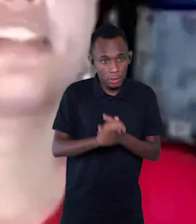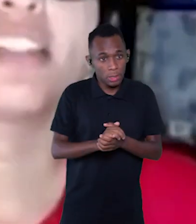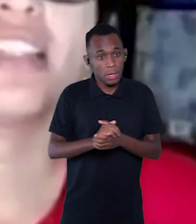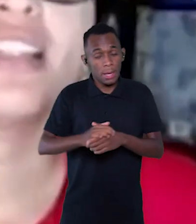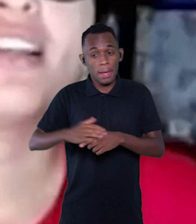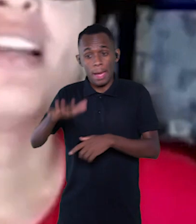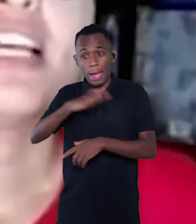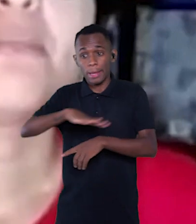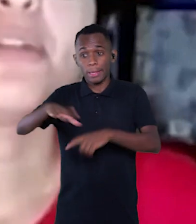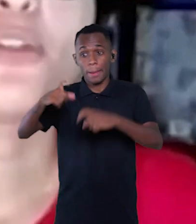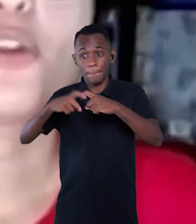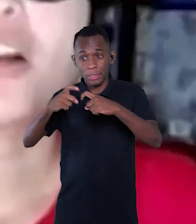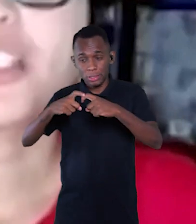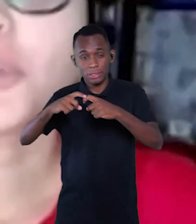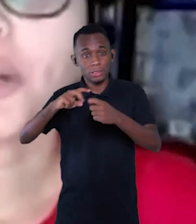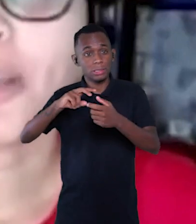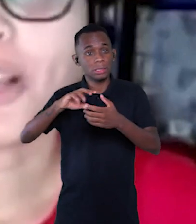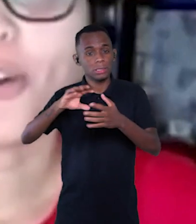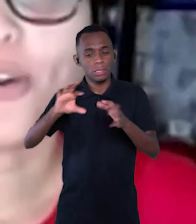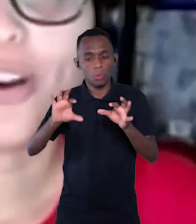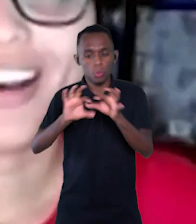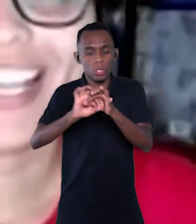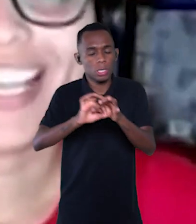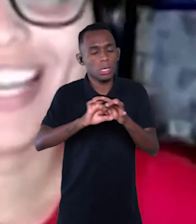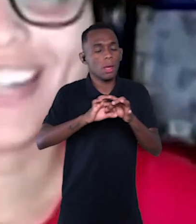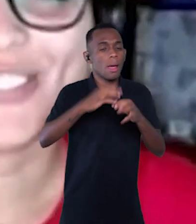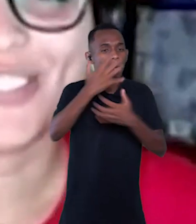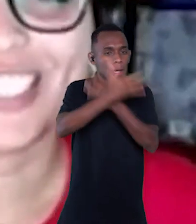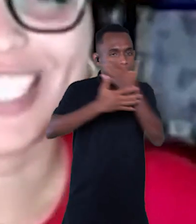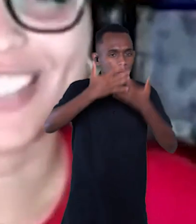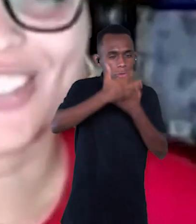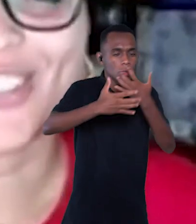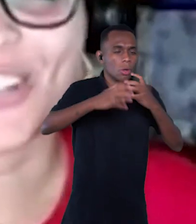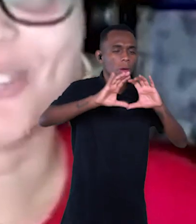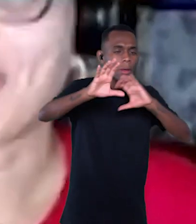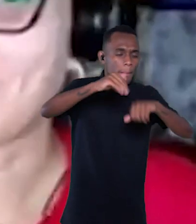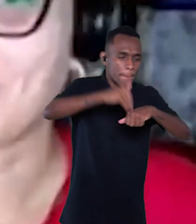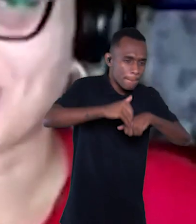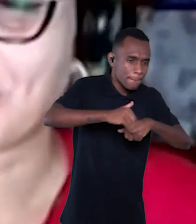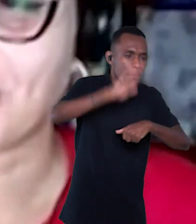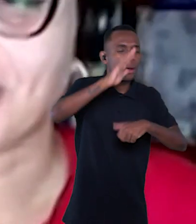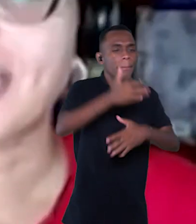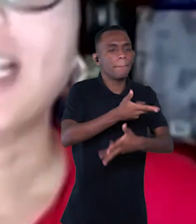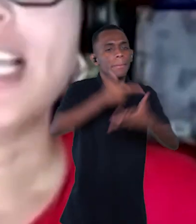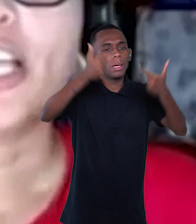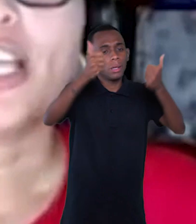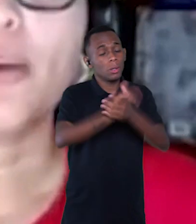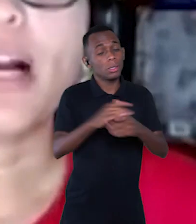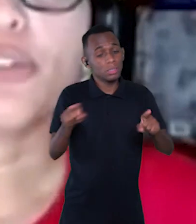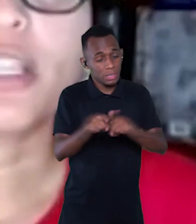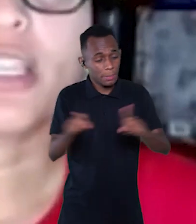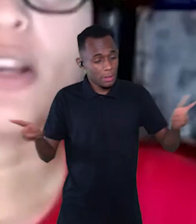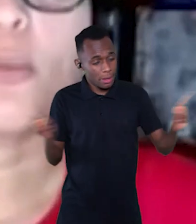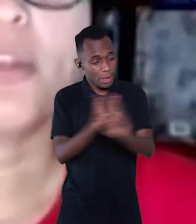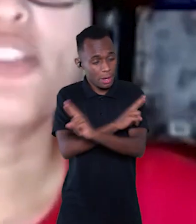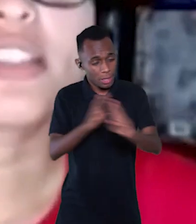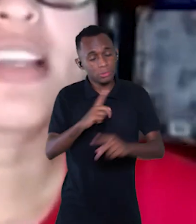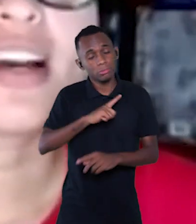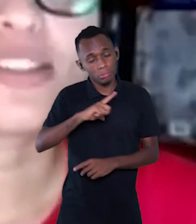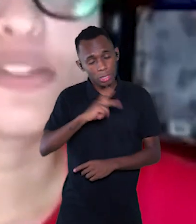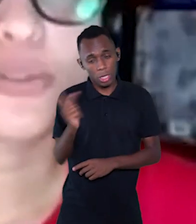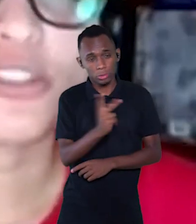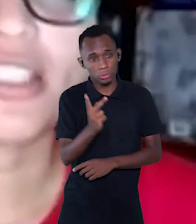Que a medicina me torna uma cantora melhor e a música me torna uma médica melhor. Eu acho que eu